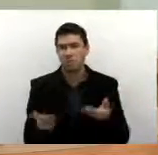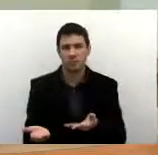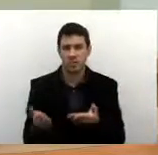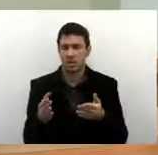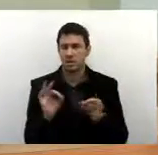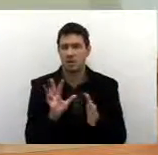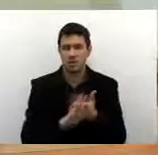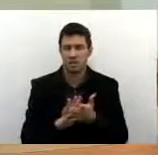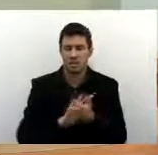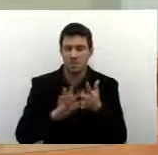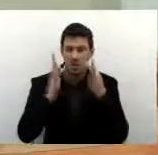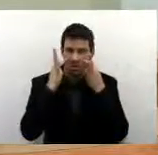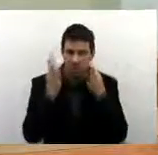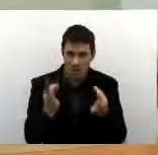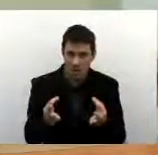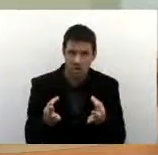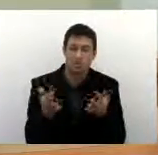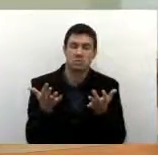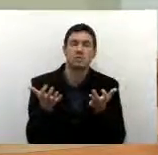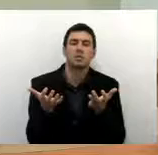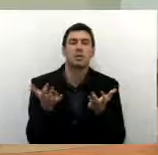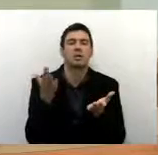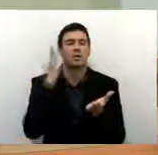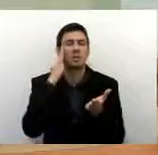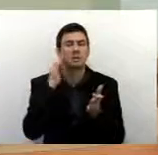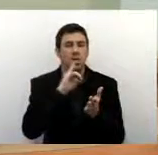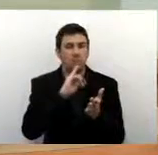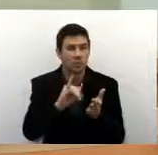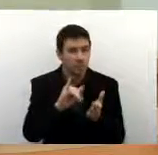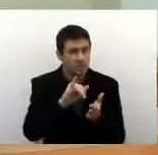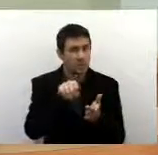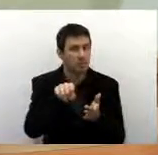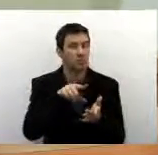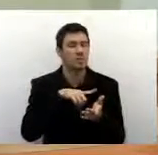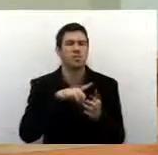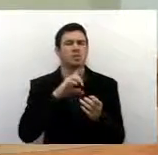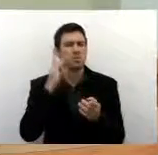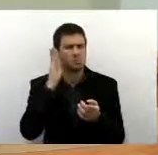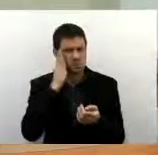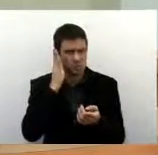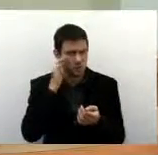um alerta que eu gostaria de dar a Vossa Excelência,